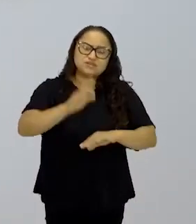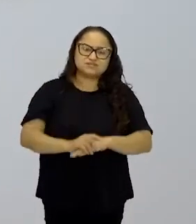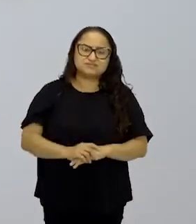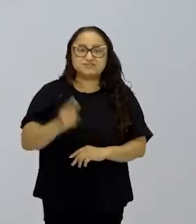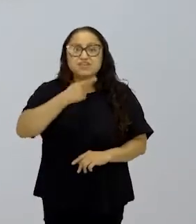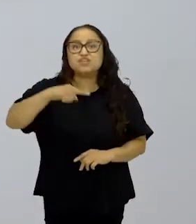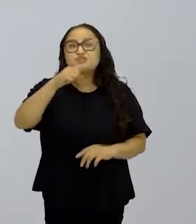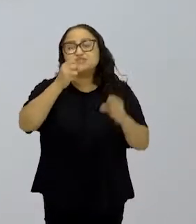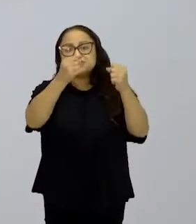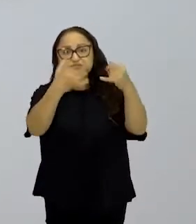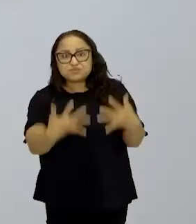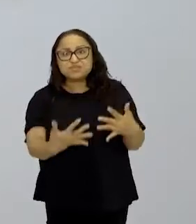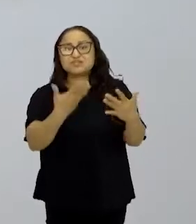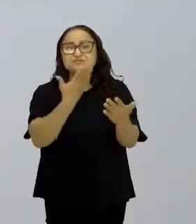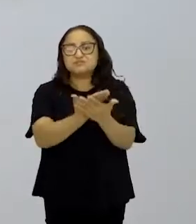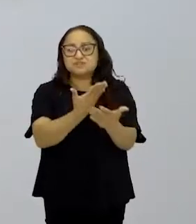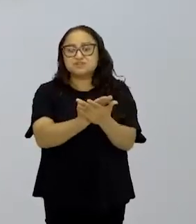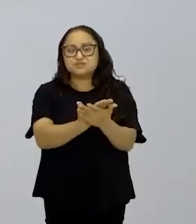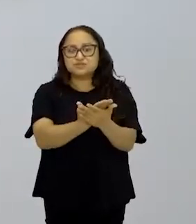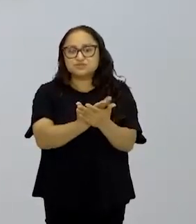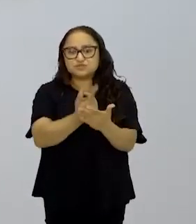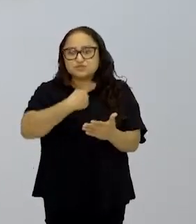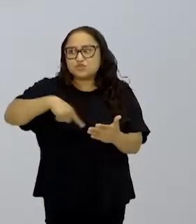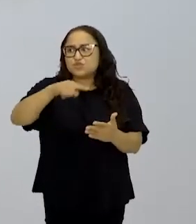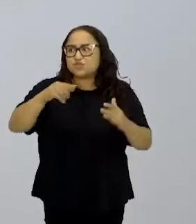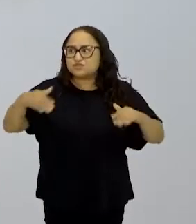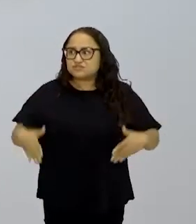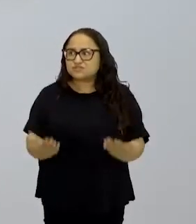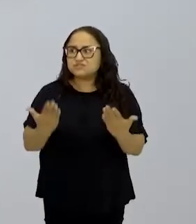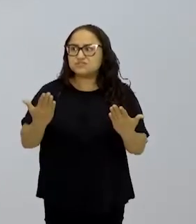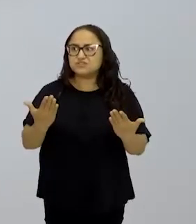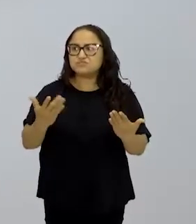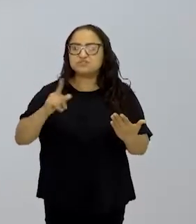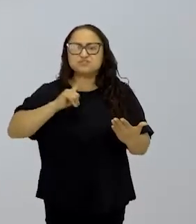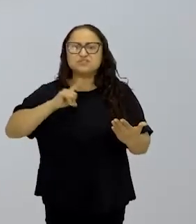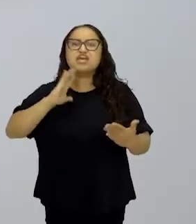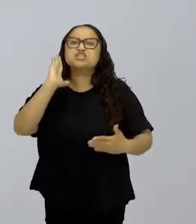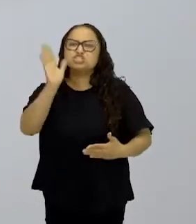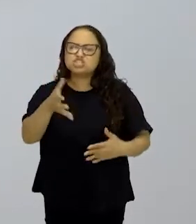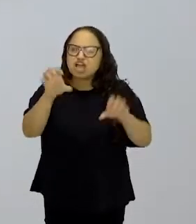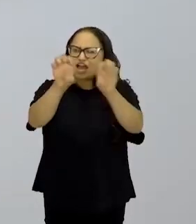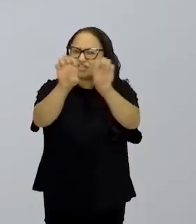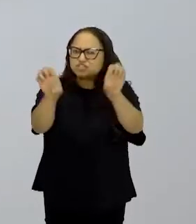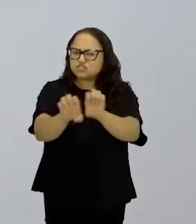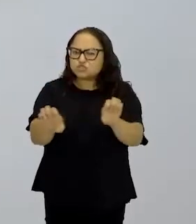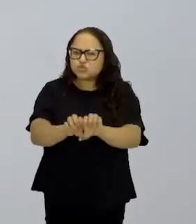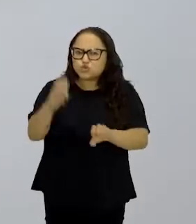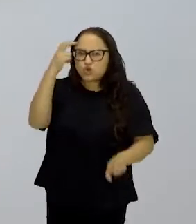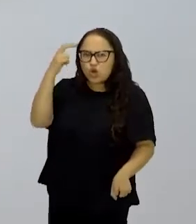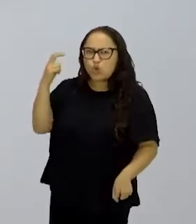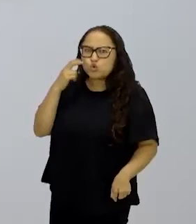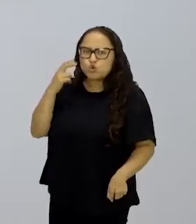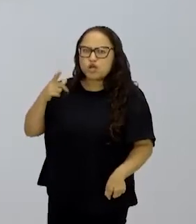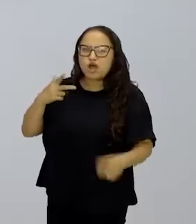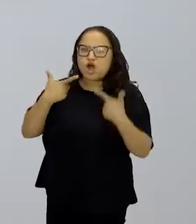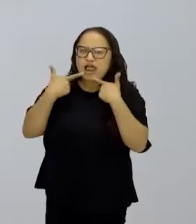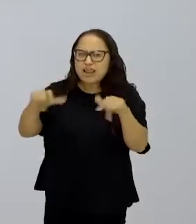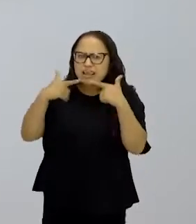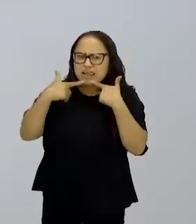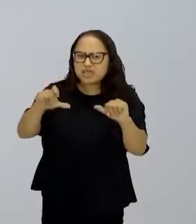estudantes que nós nascemos nesse mundo que já possui uma estrutura cultural, existe uma língua,